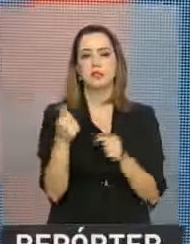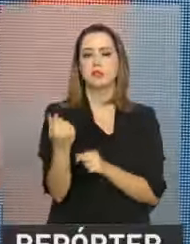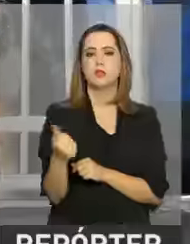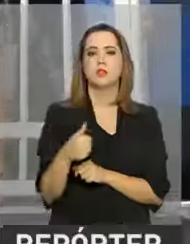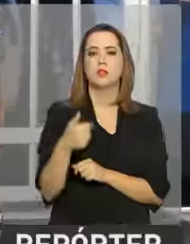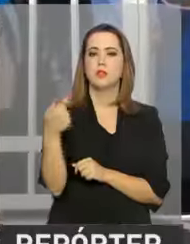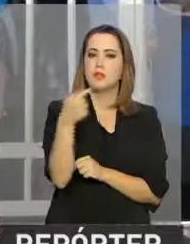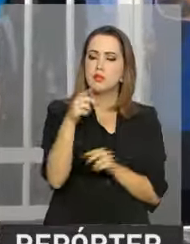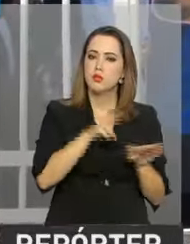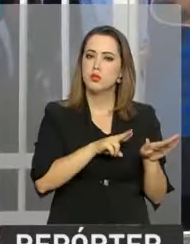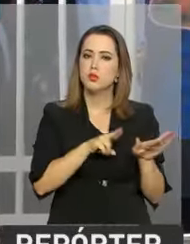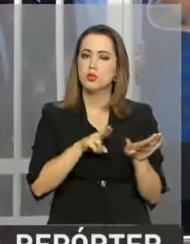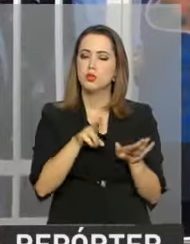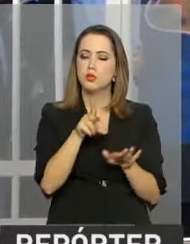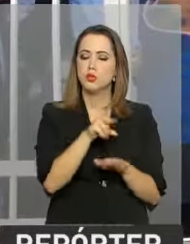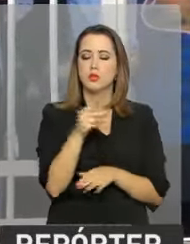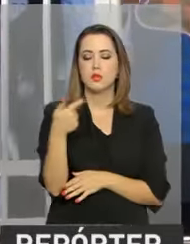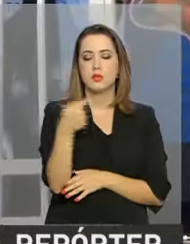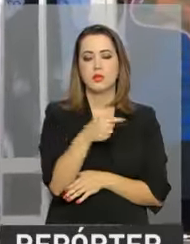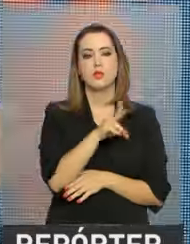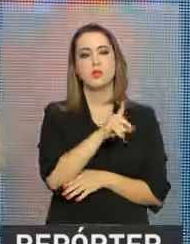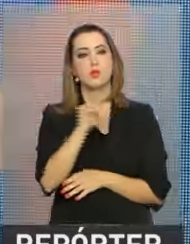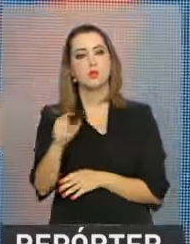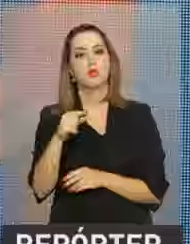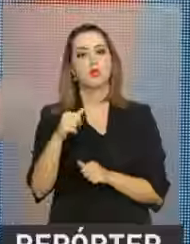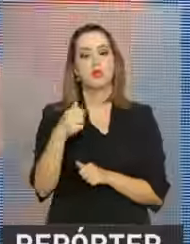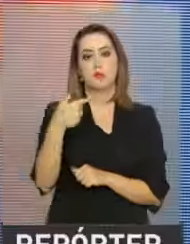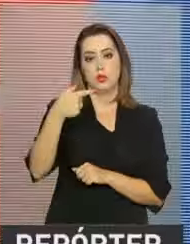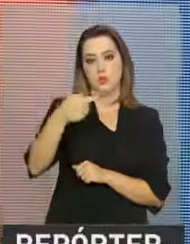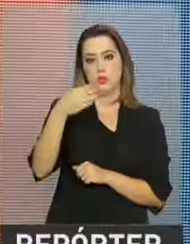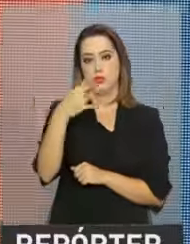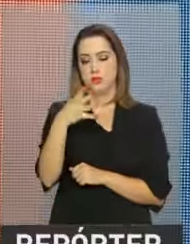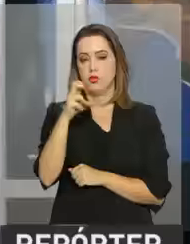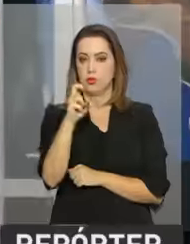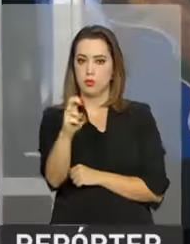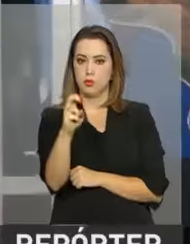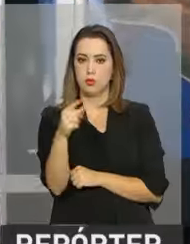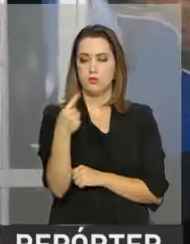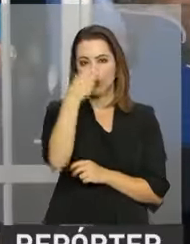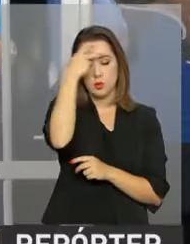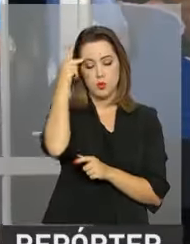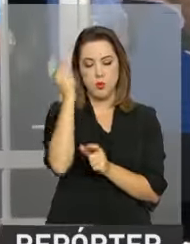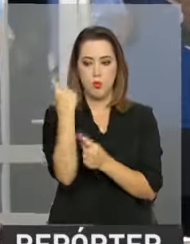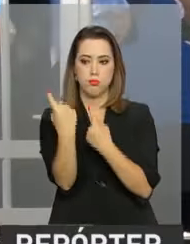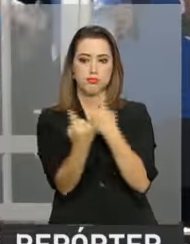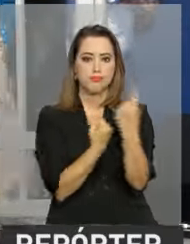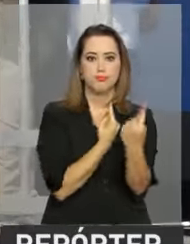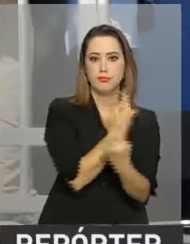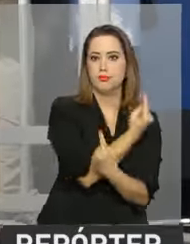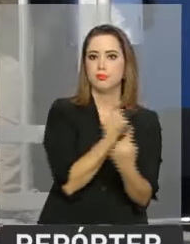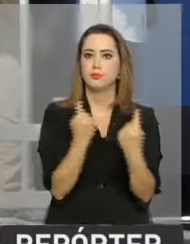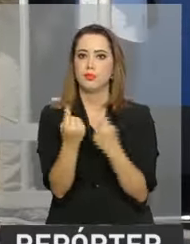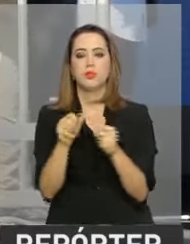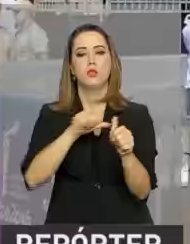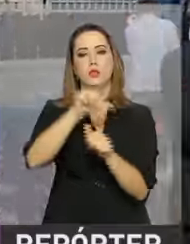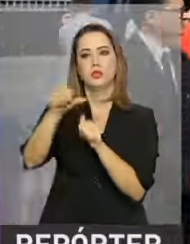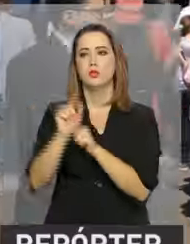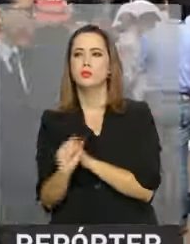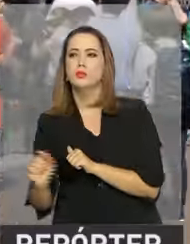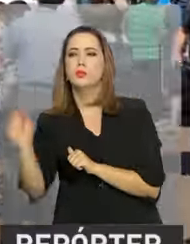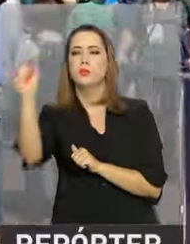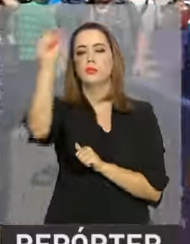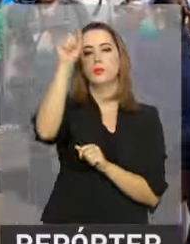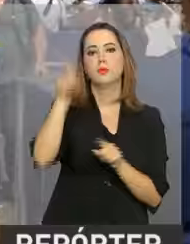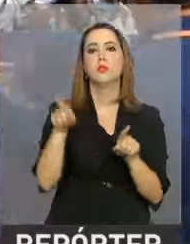de 745 condutores correndo a distância de 250 km o trajeto inclui